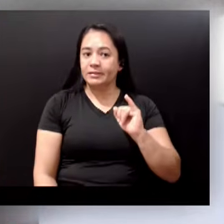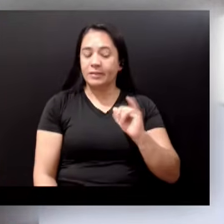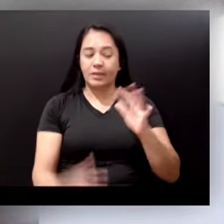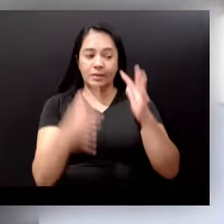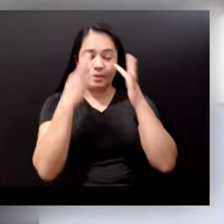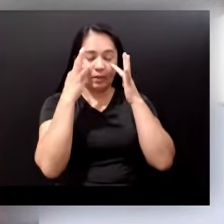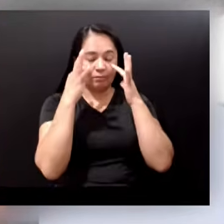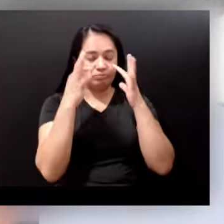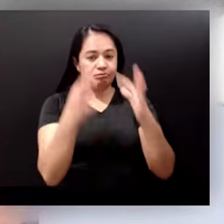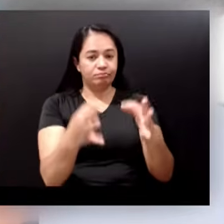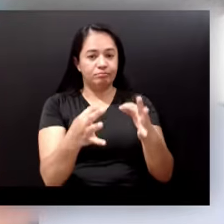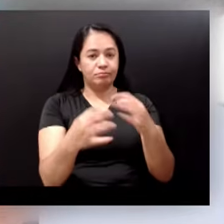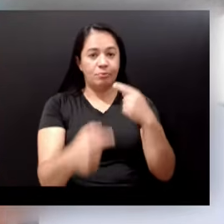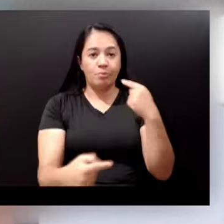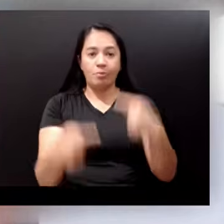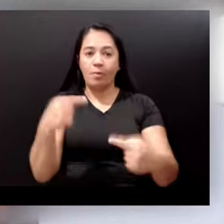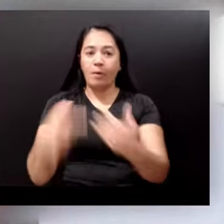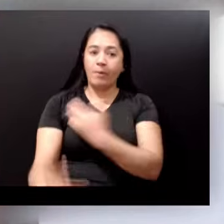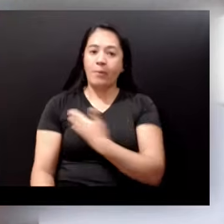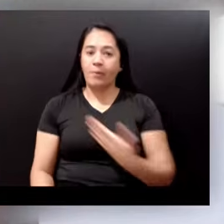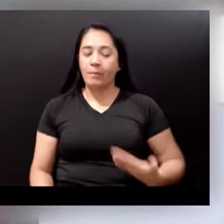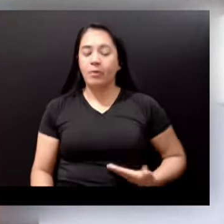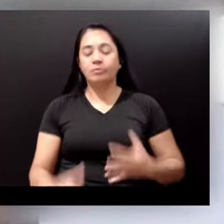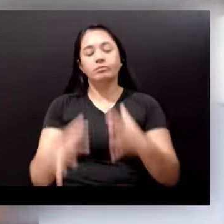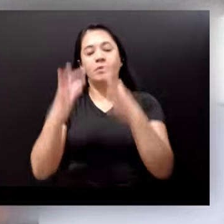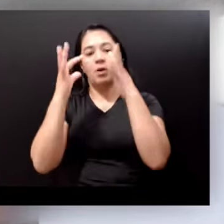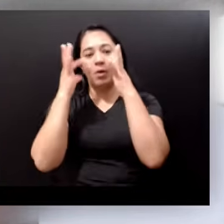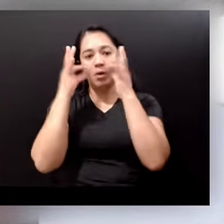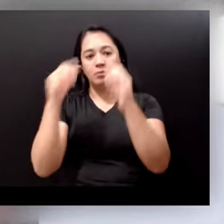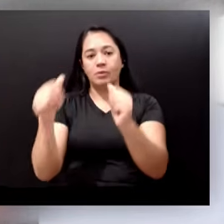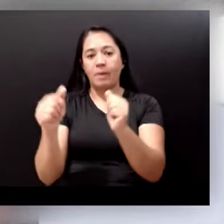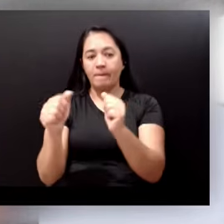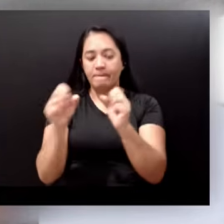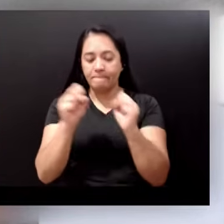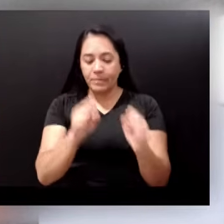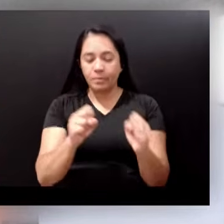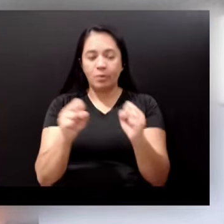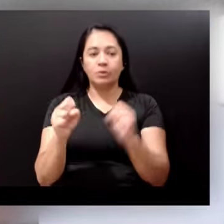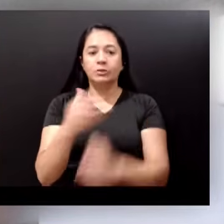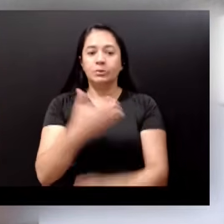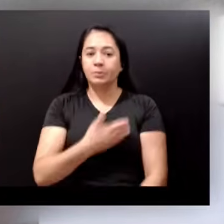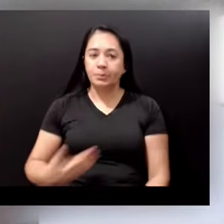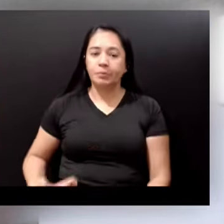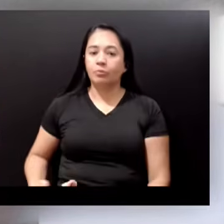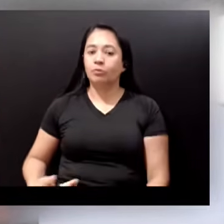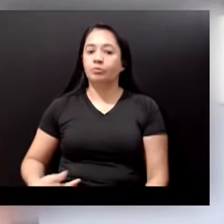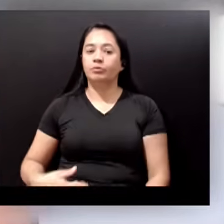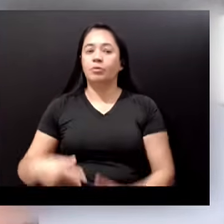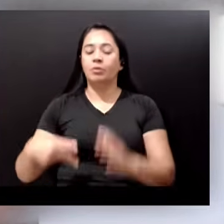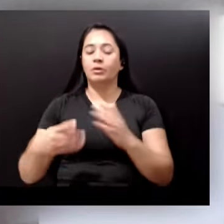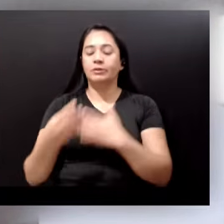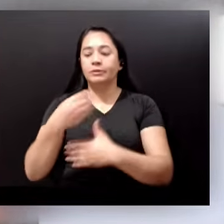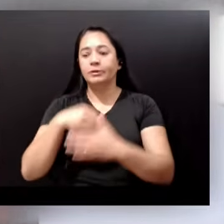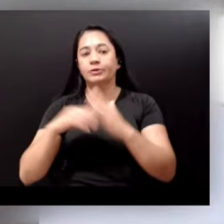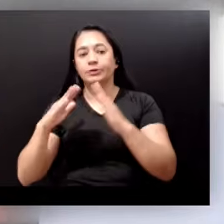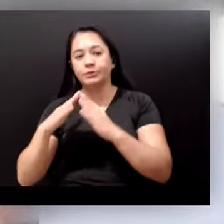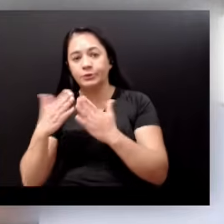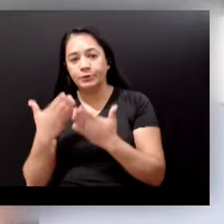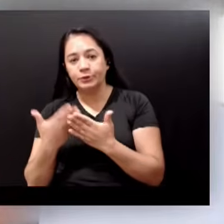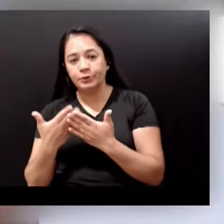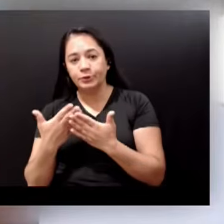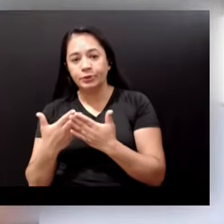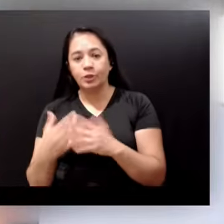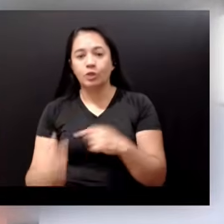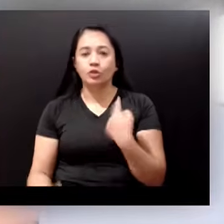política pública, uma atenção do poder público, uma atenção nas instituições onde os nossos filhos e alunos